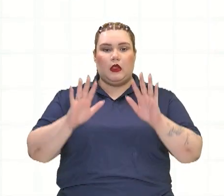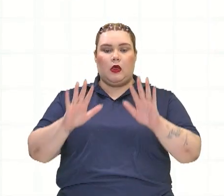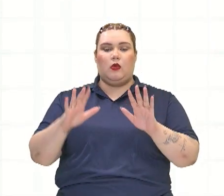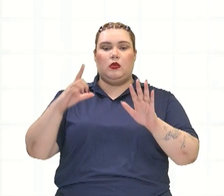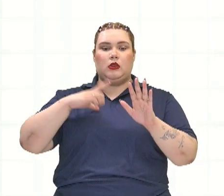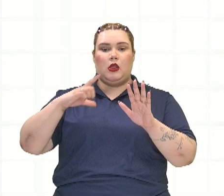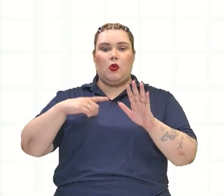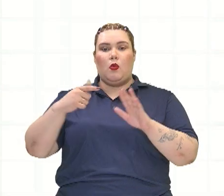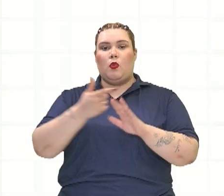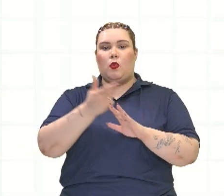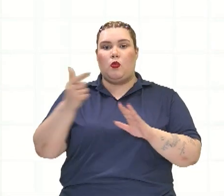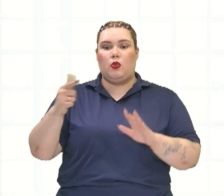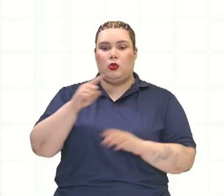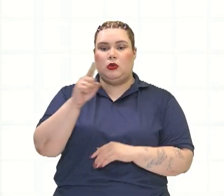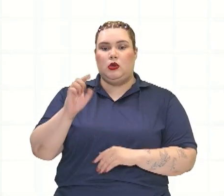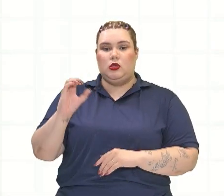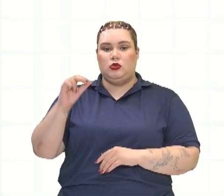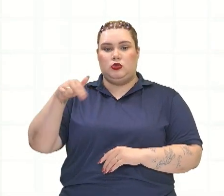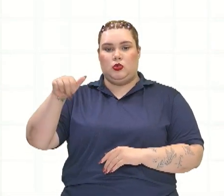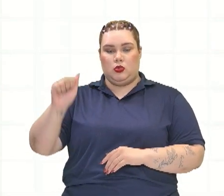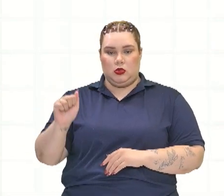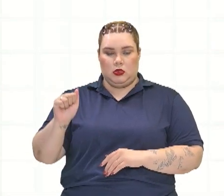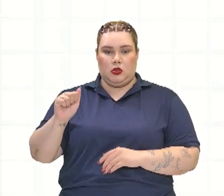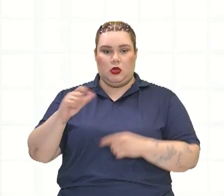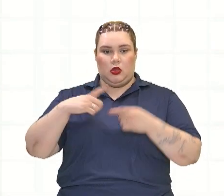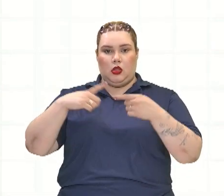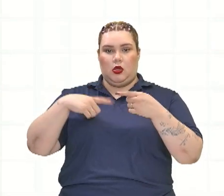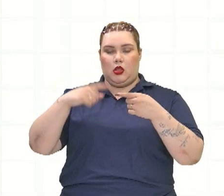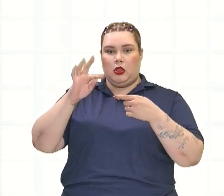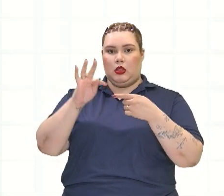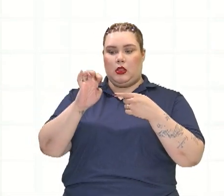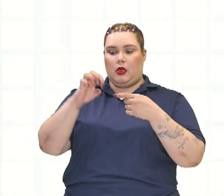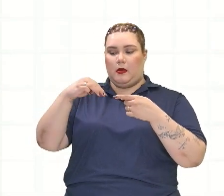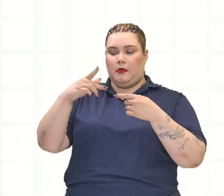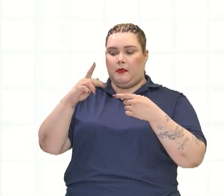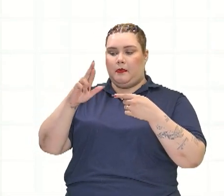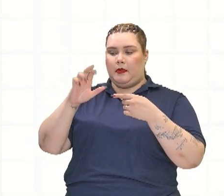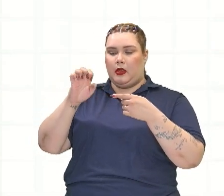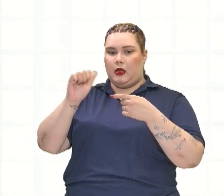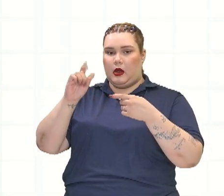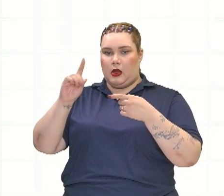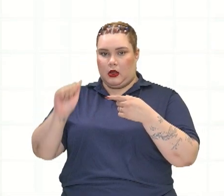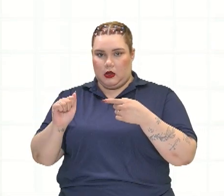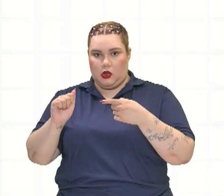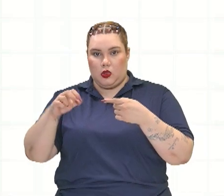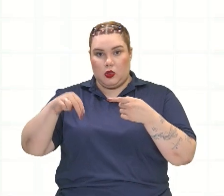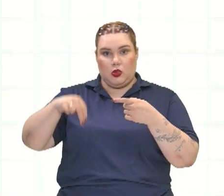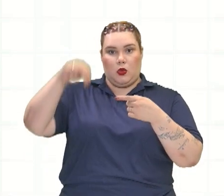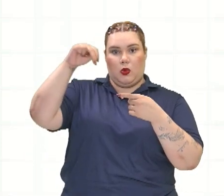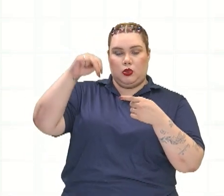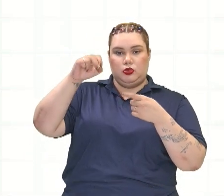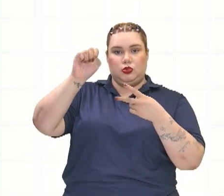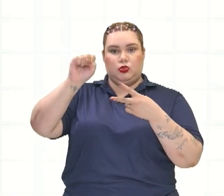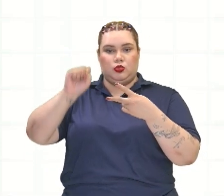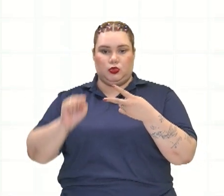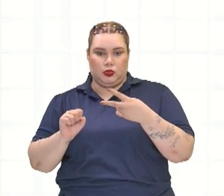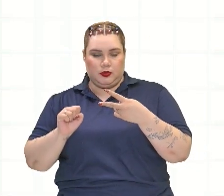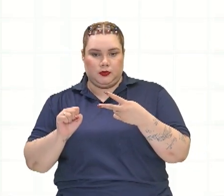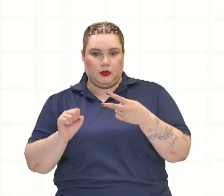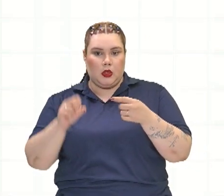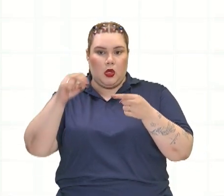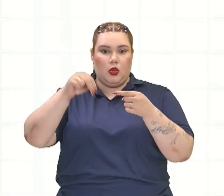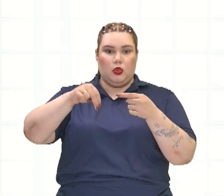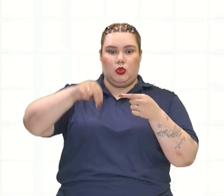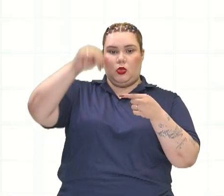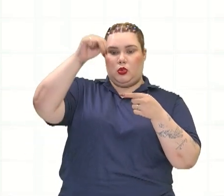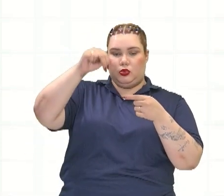temperada norte e abaixo nós temos a zona temperada sul, certo? A zona temperada norte, ela